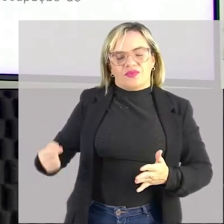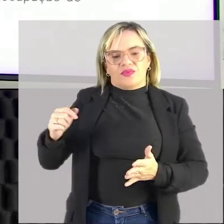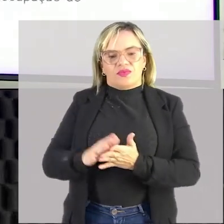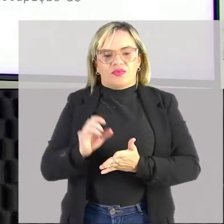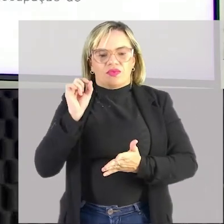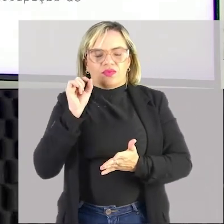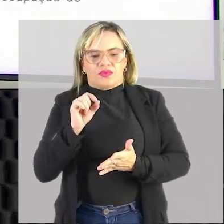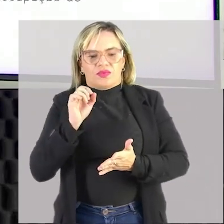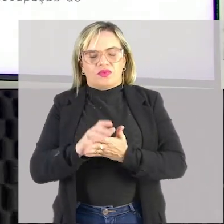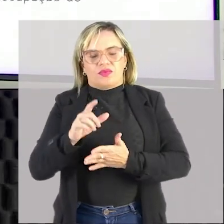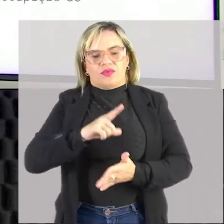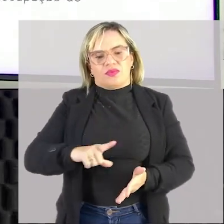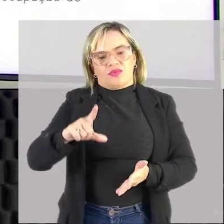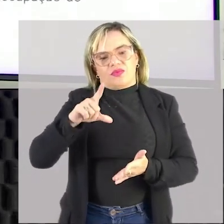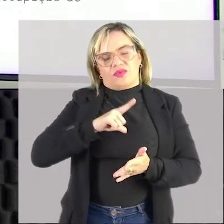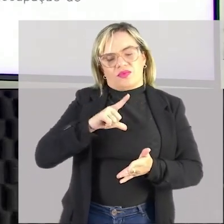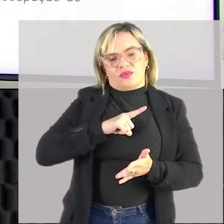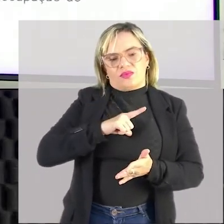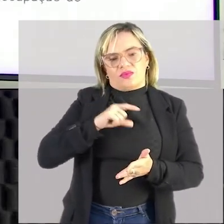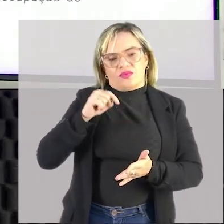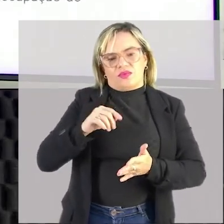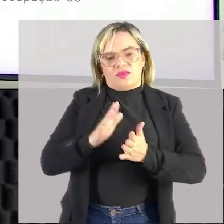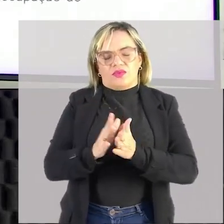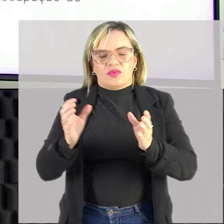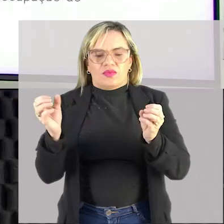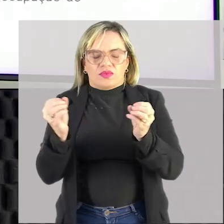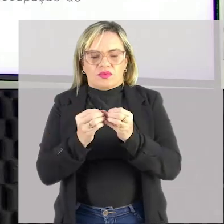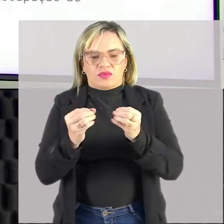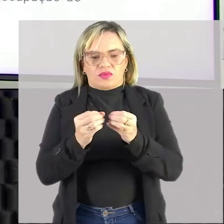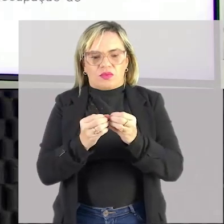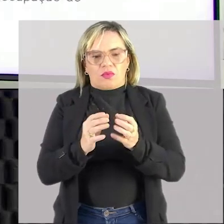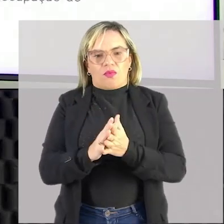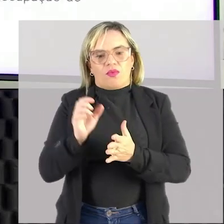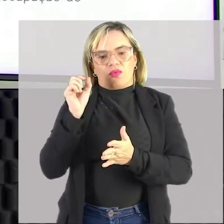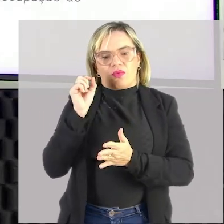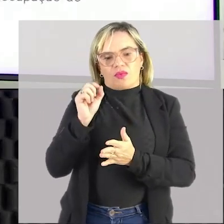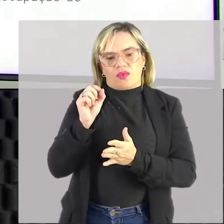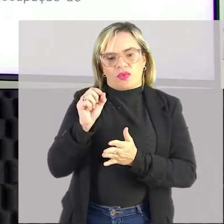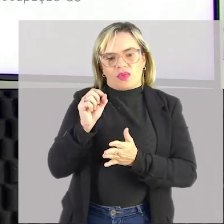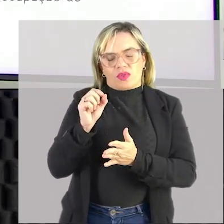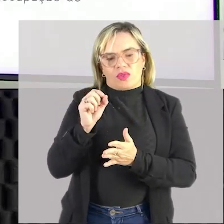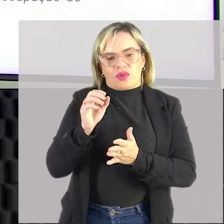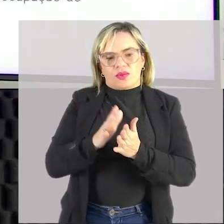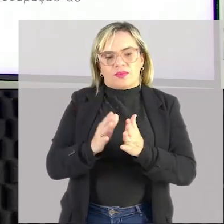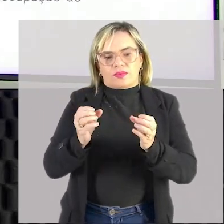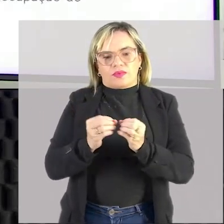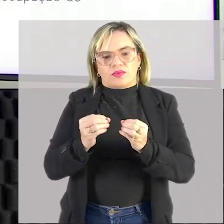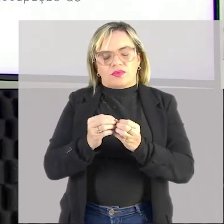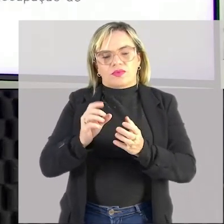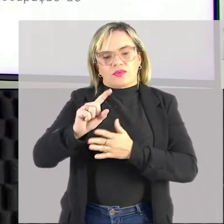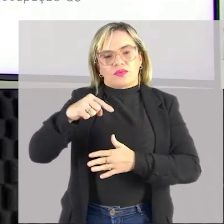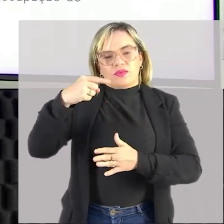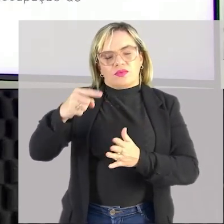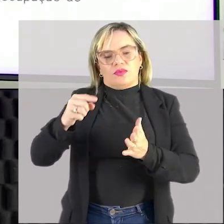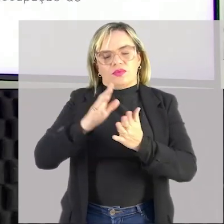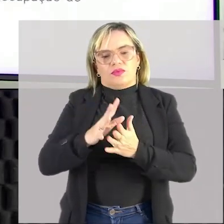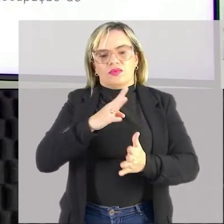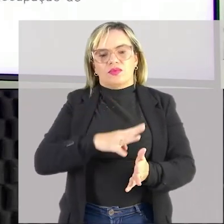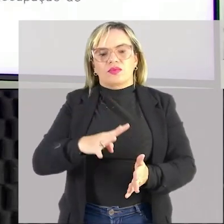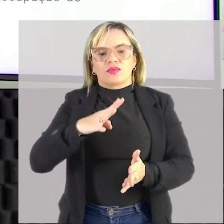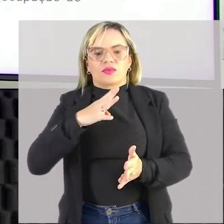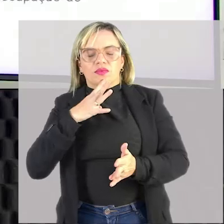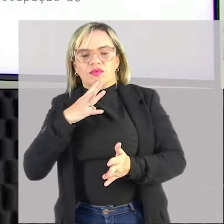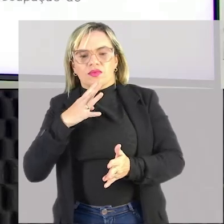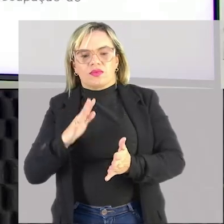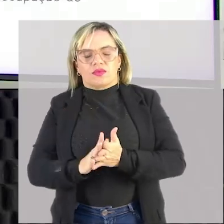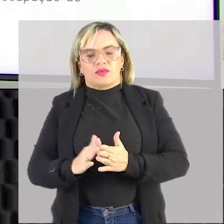nós teríamos ali, já se aproximando, no que a gente vai depois conhecer mais à frente,